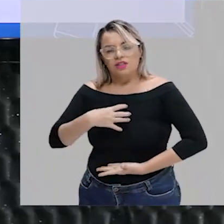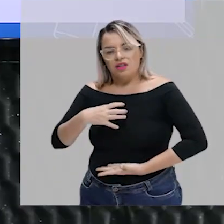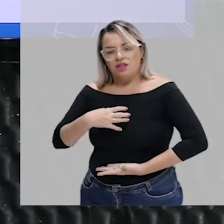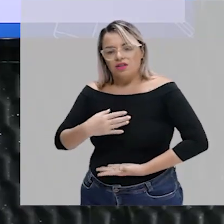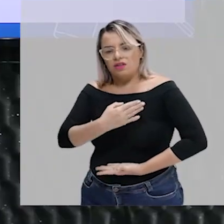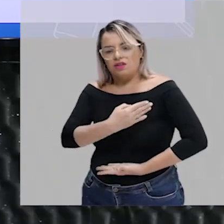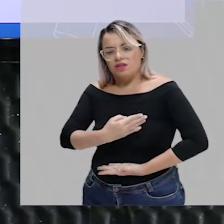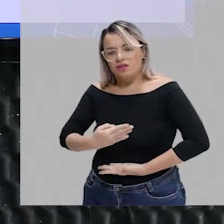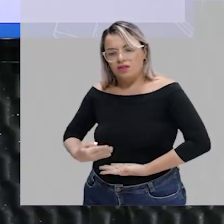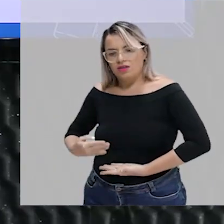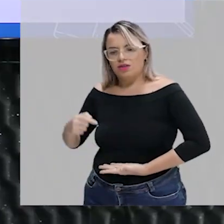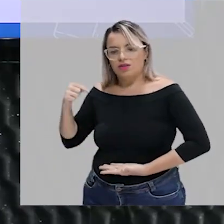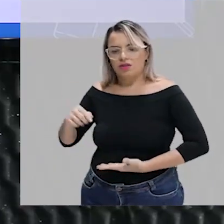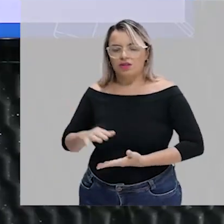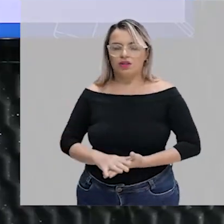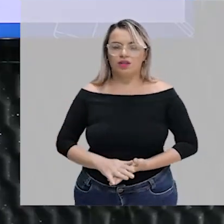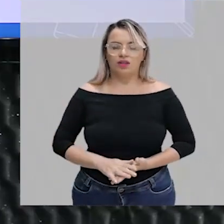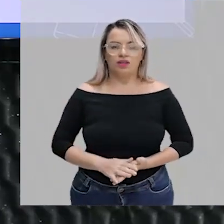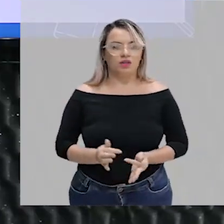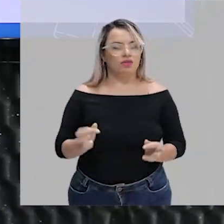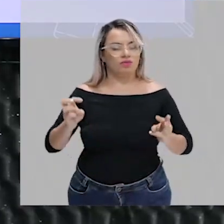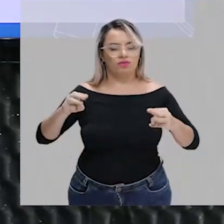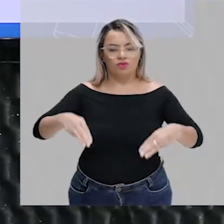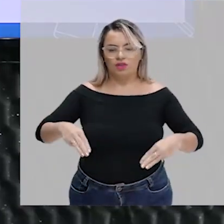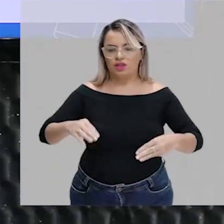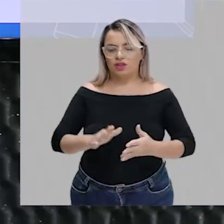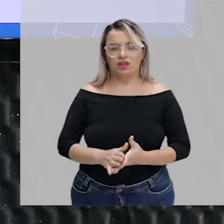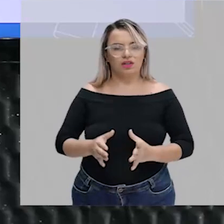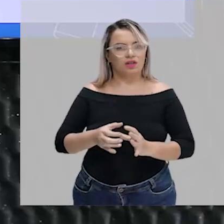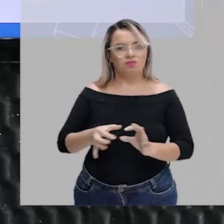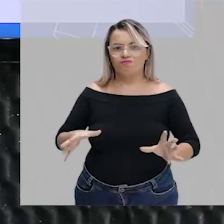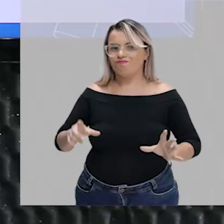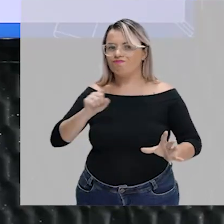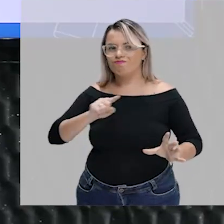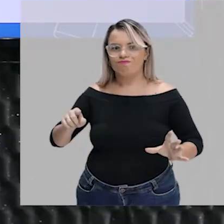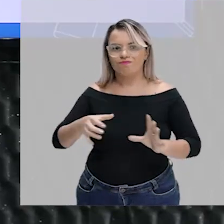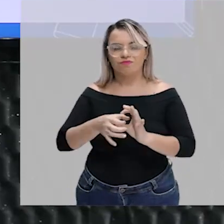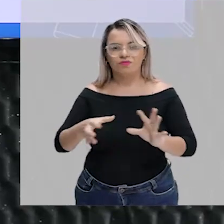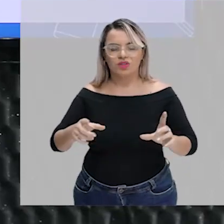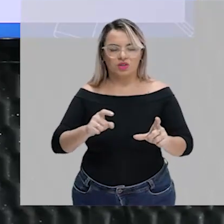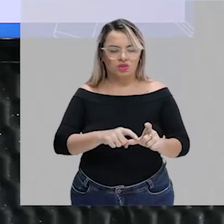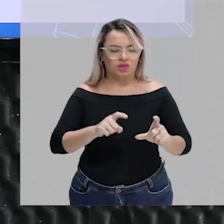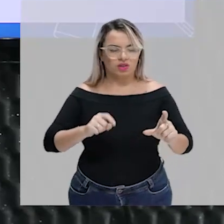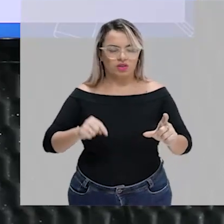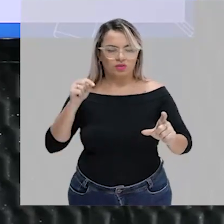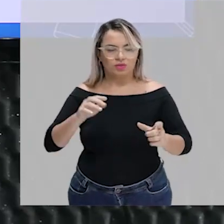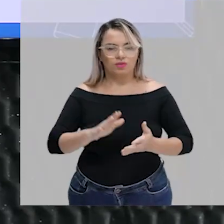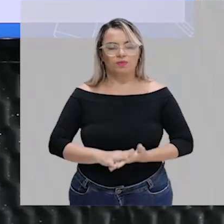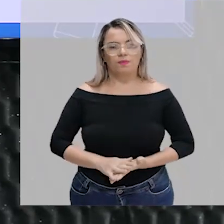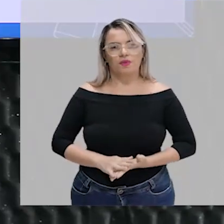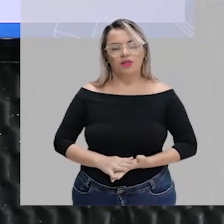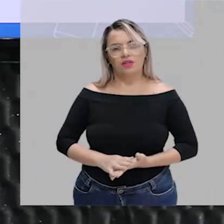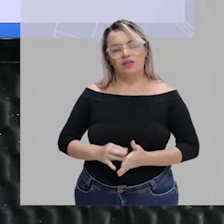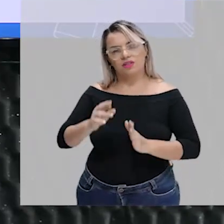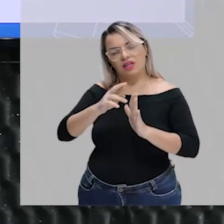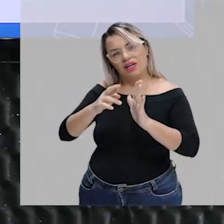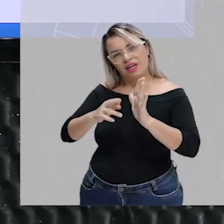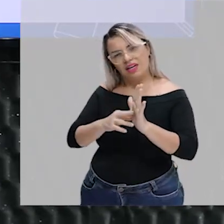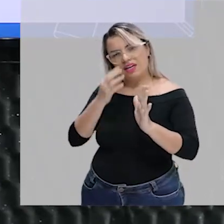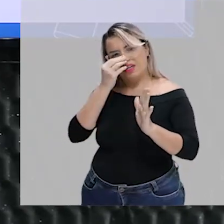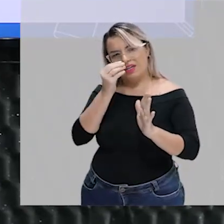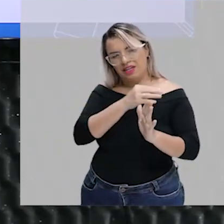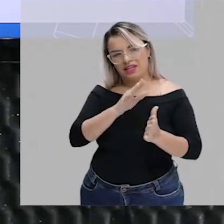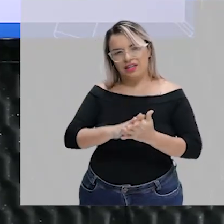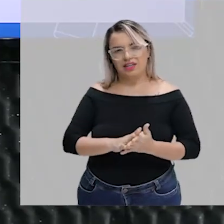chamados vínculos privados e de pôr fim àquilo que ele considerou o individualismo anárquico presente na